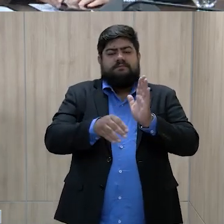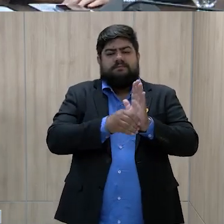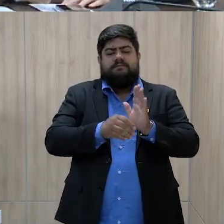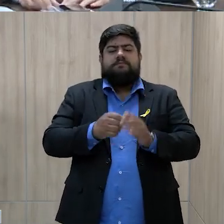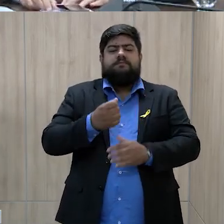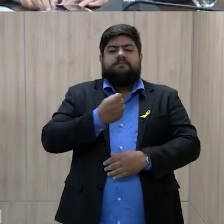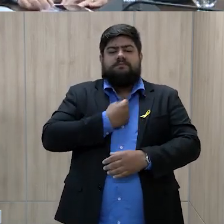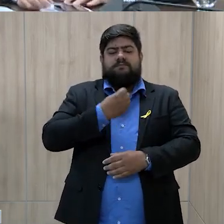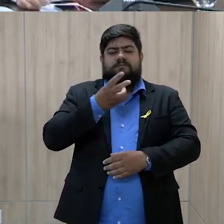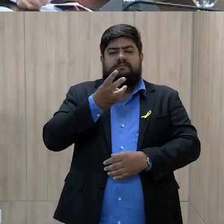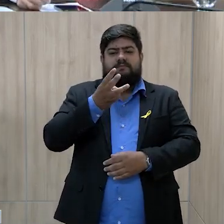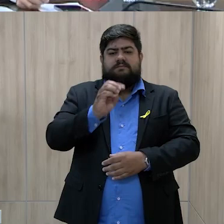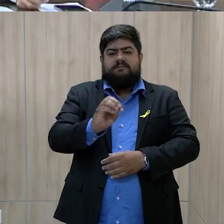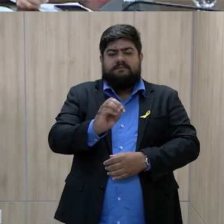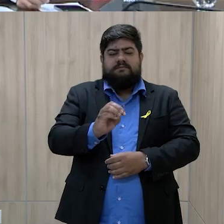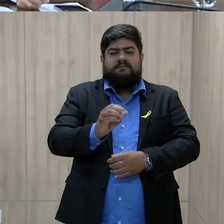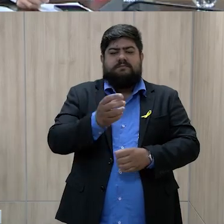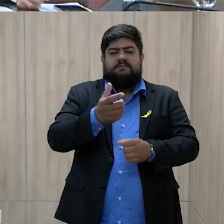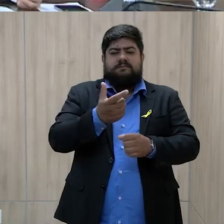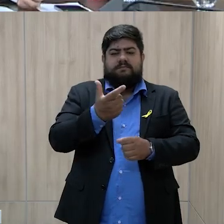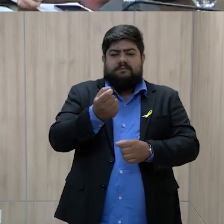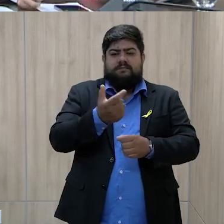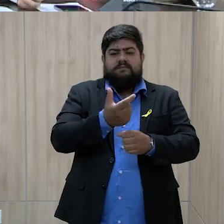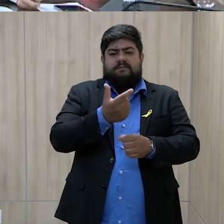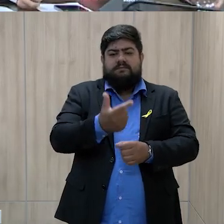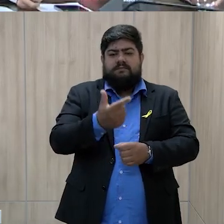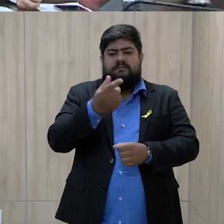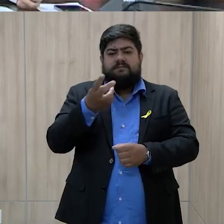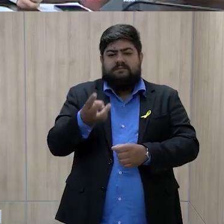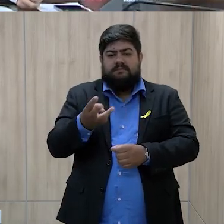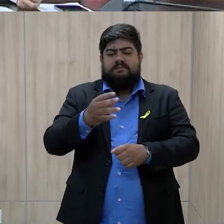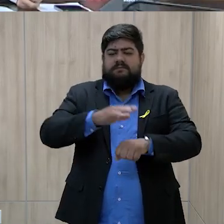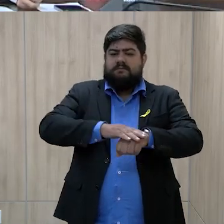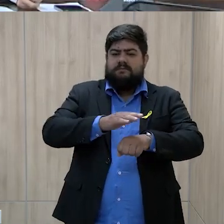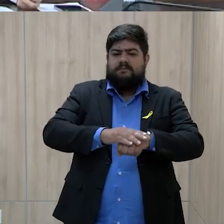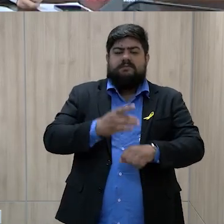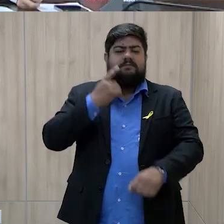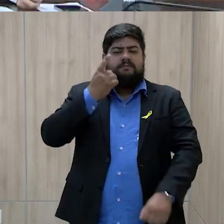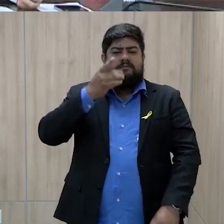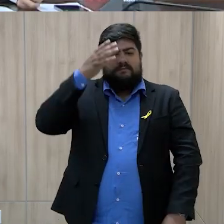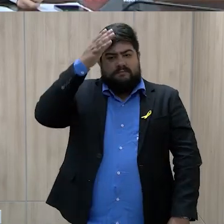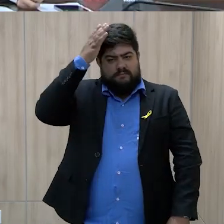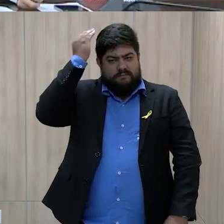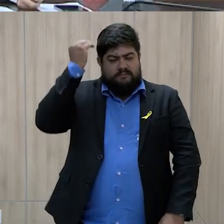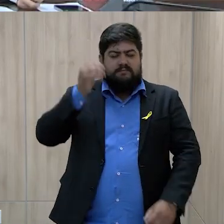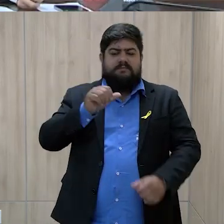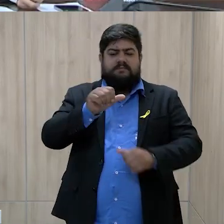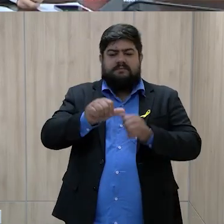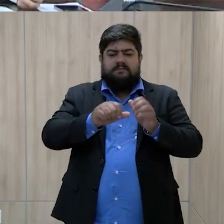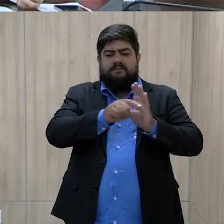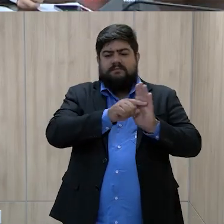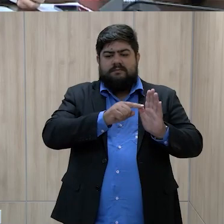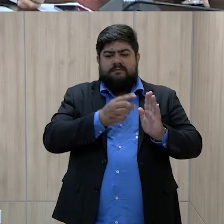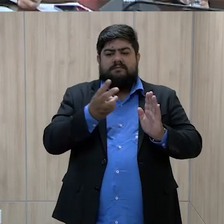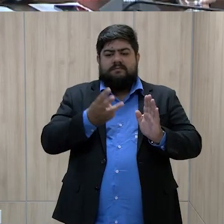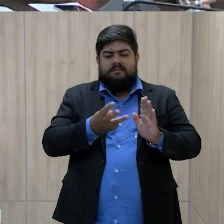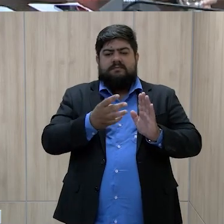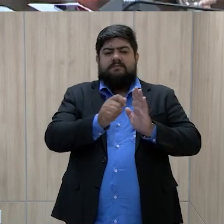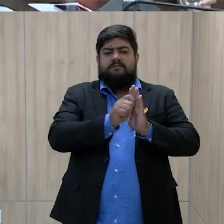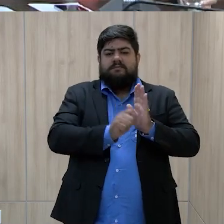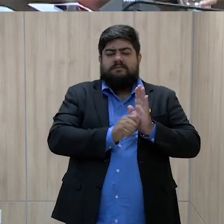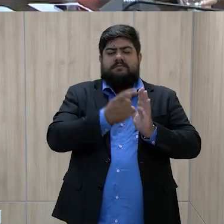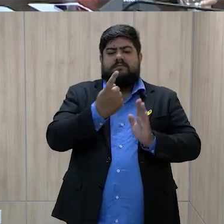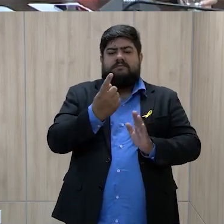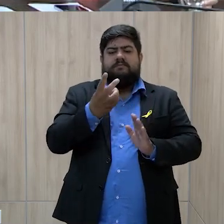projeto de lei complementar número 30 de 2023 de autoria Deputado delegado Camargo Altera a linha B